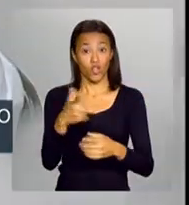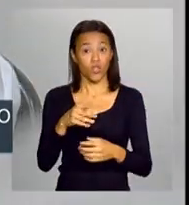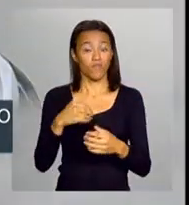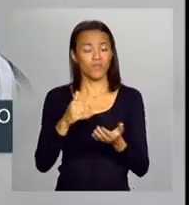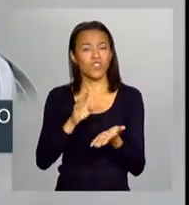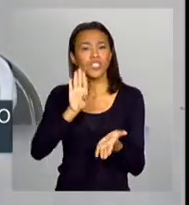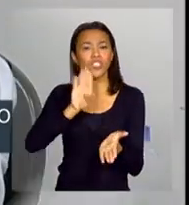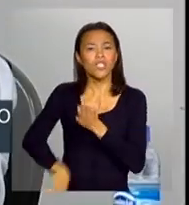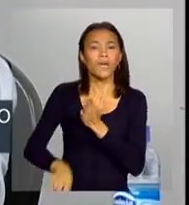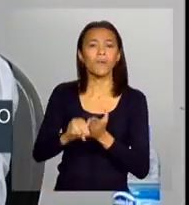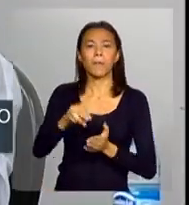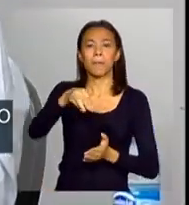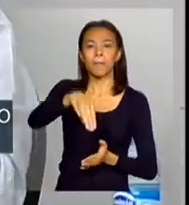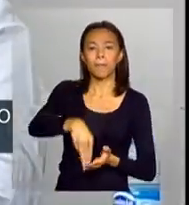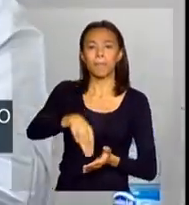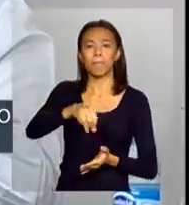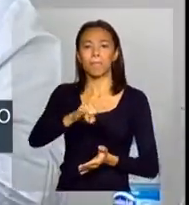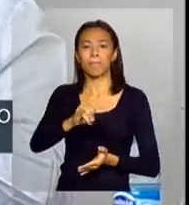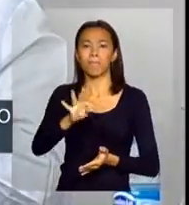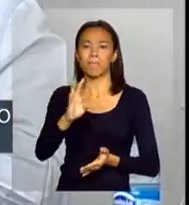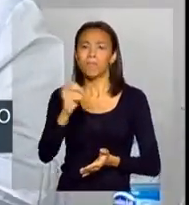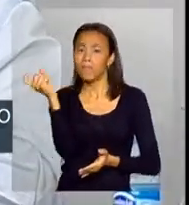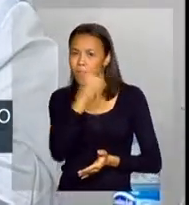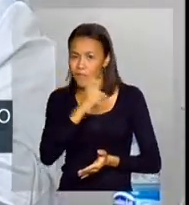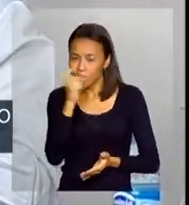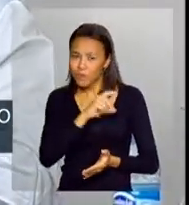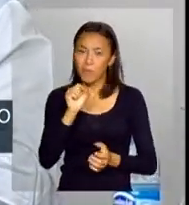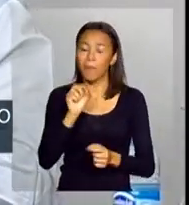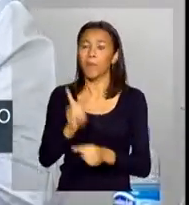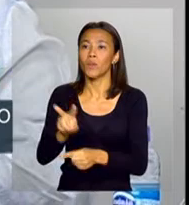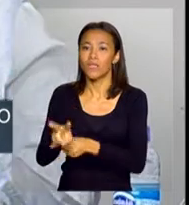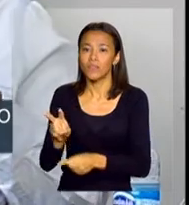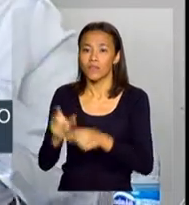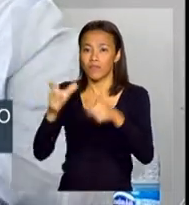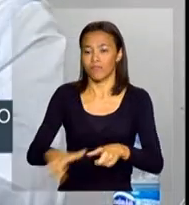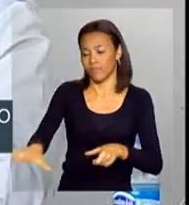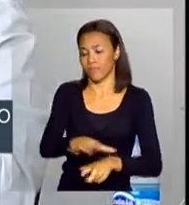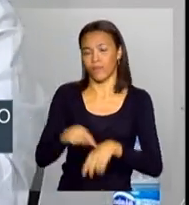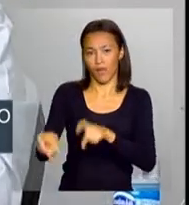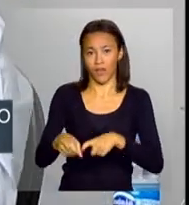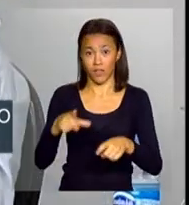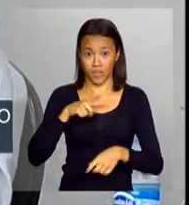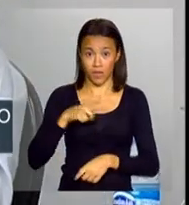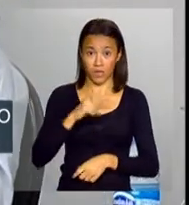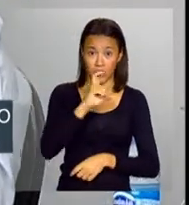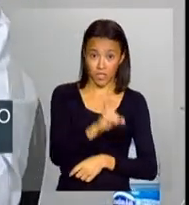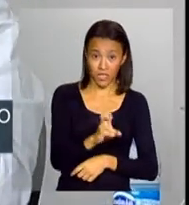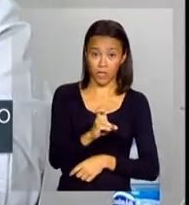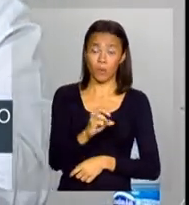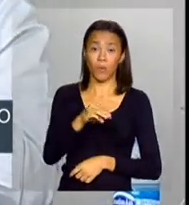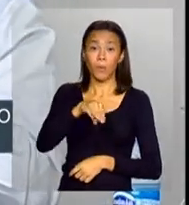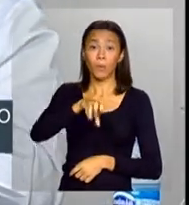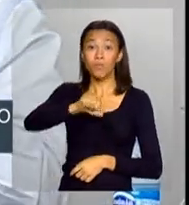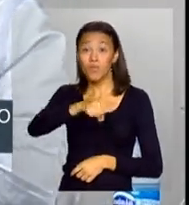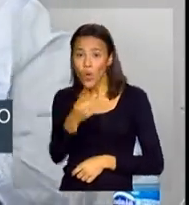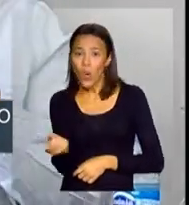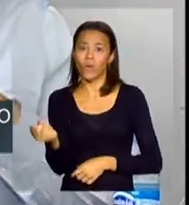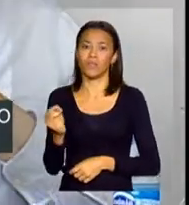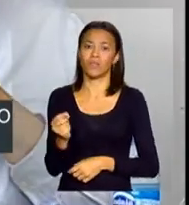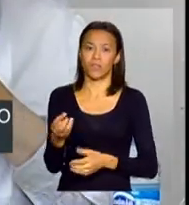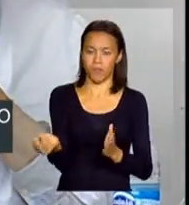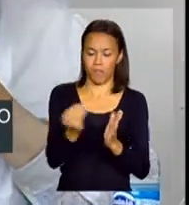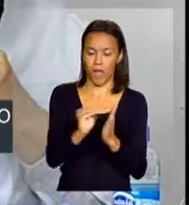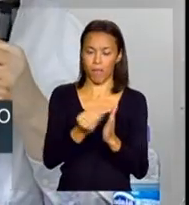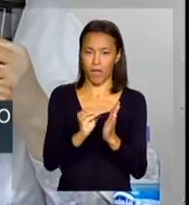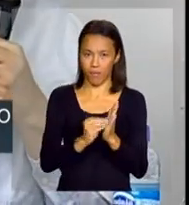mitos, tá, sobre a situação da propriedade rural nesse país. Nós temos 5 milhões e 200 mil propriedades no